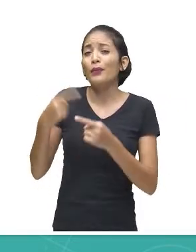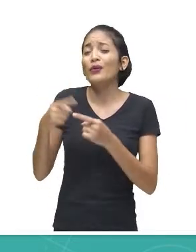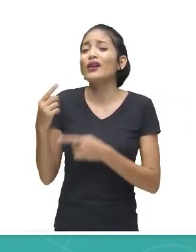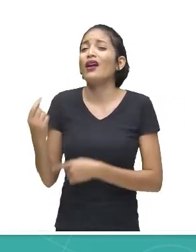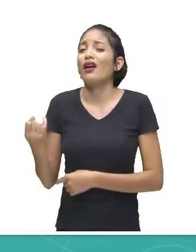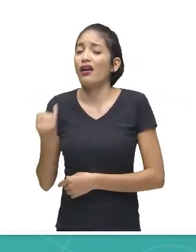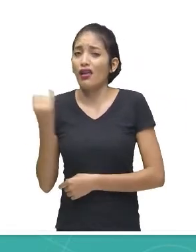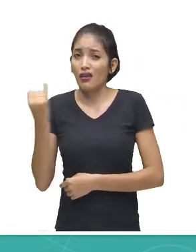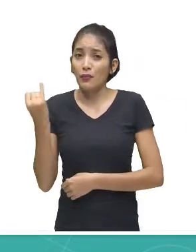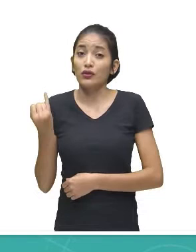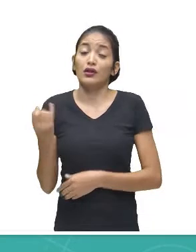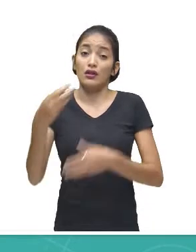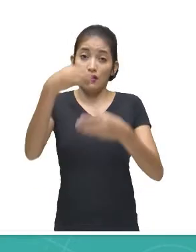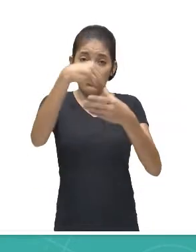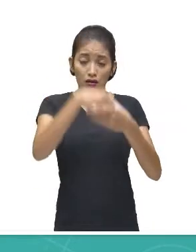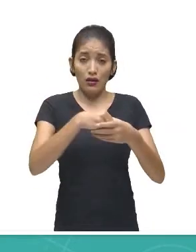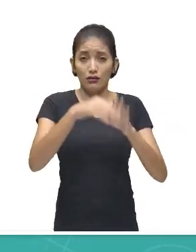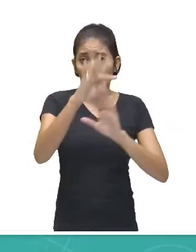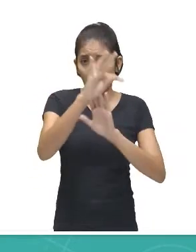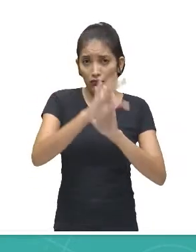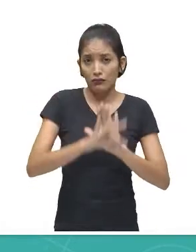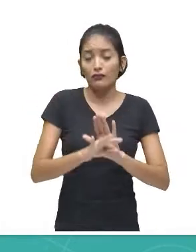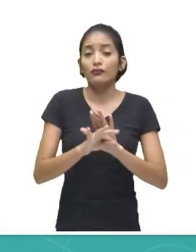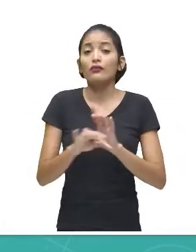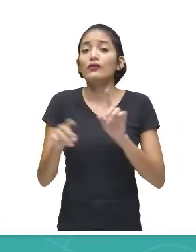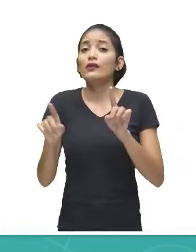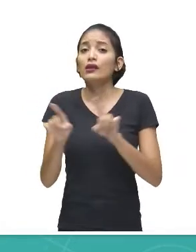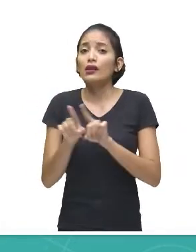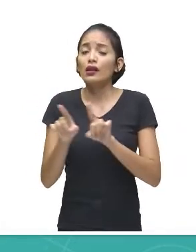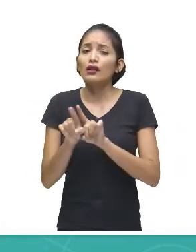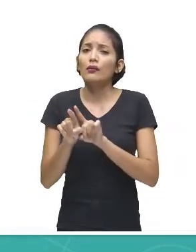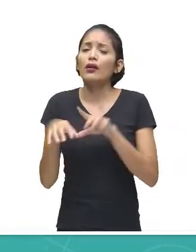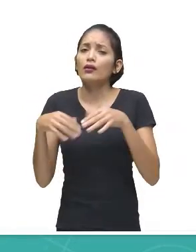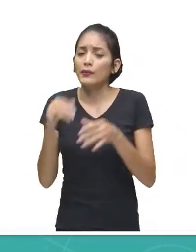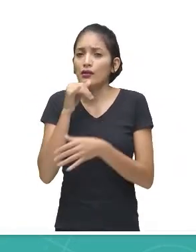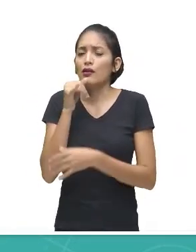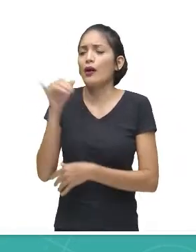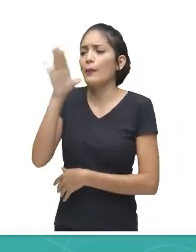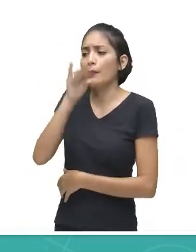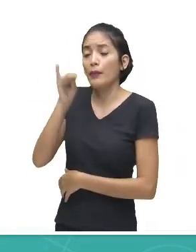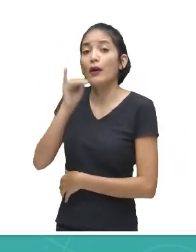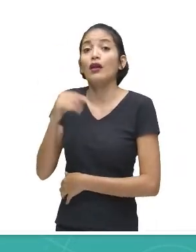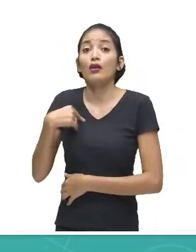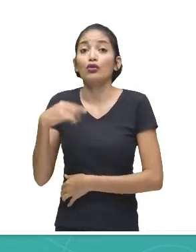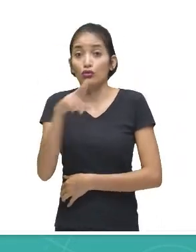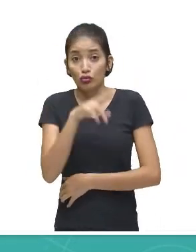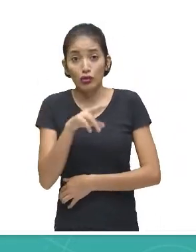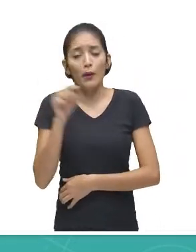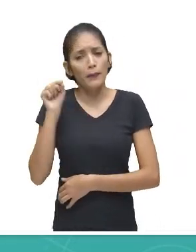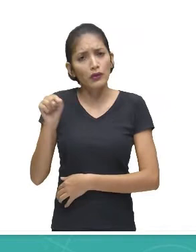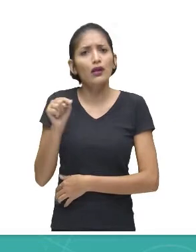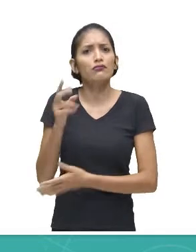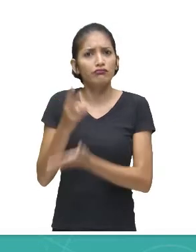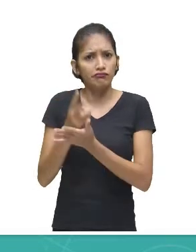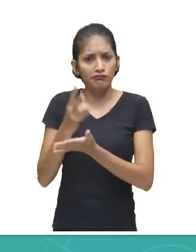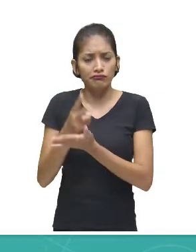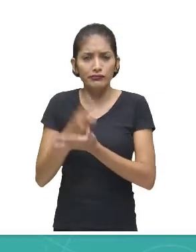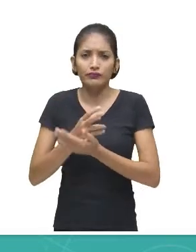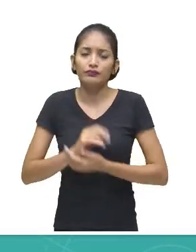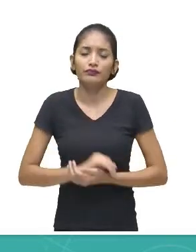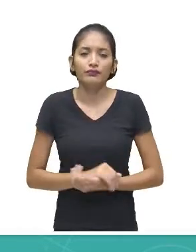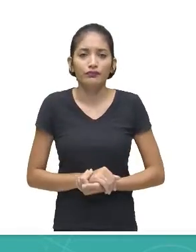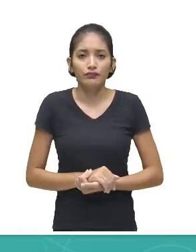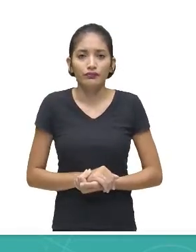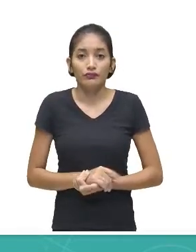importante, né, no texto e até mesmo para a gente falar, né? A gente está usando a pontuação o tempo inteiro. Então, nós temos